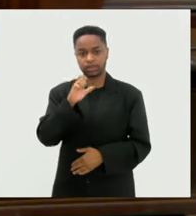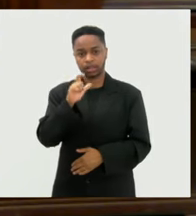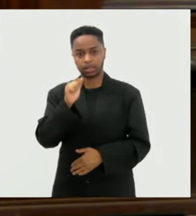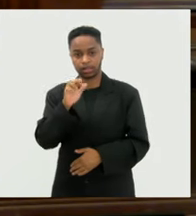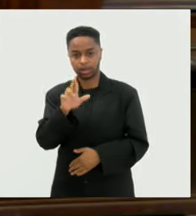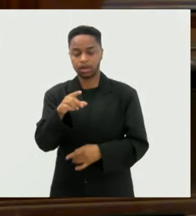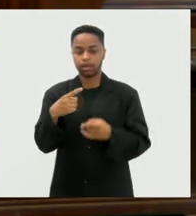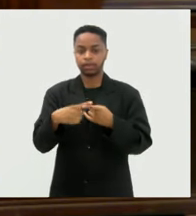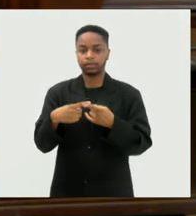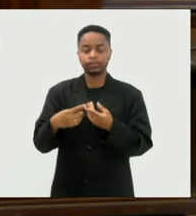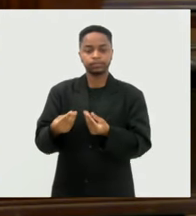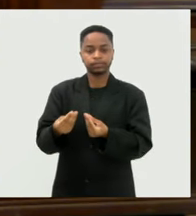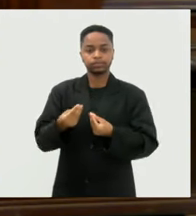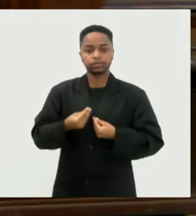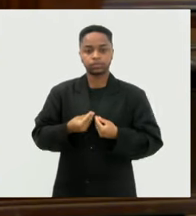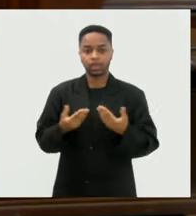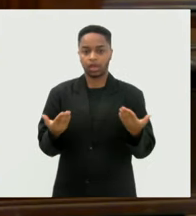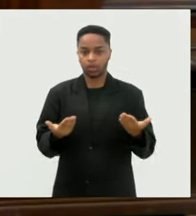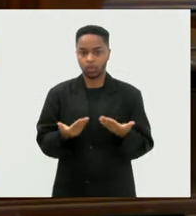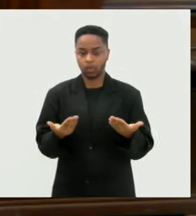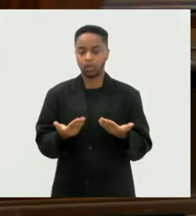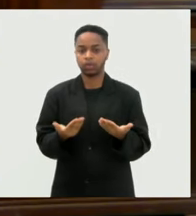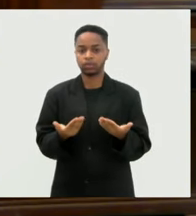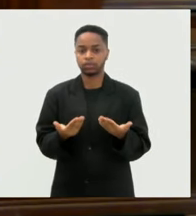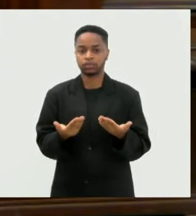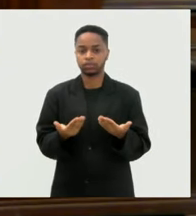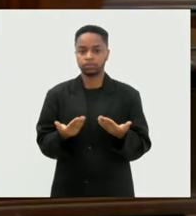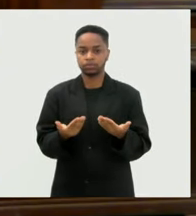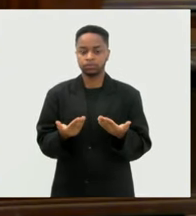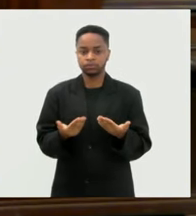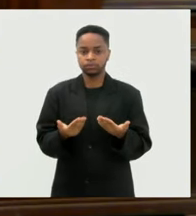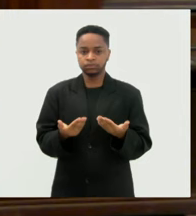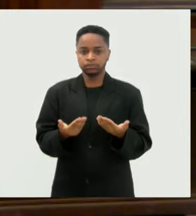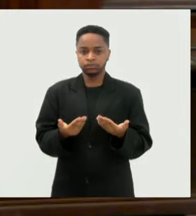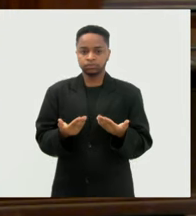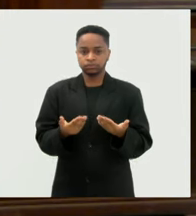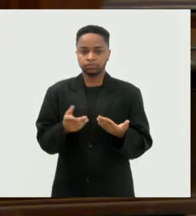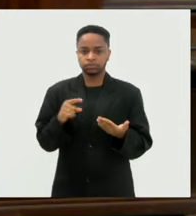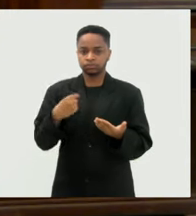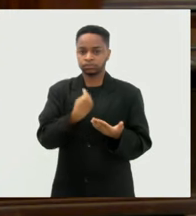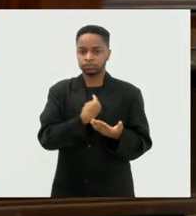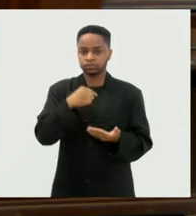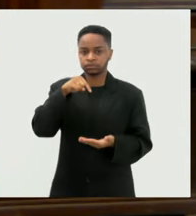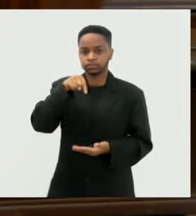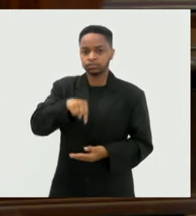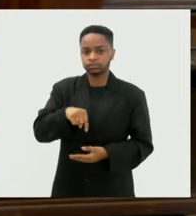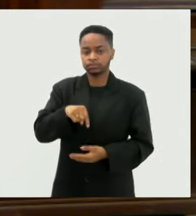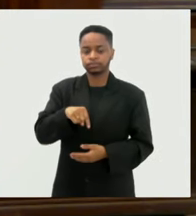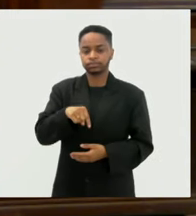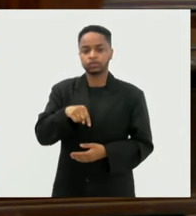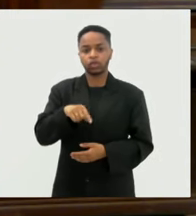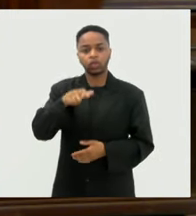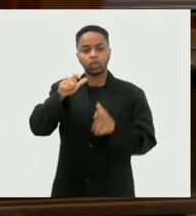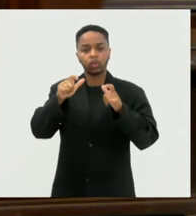proporcionando nesse início aqui, estarmos aqui nesse plenário histórico